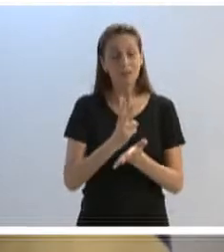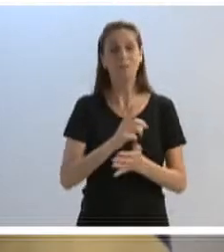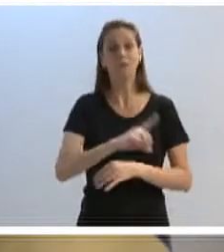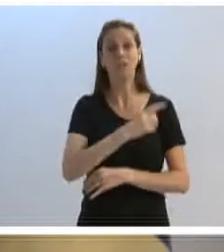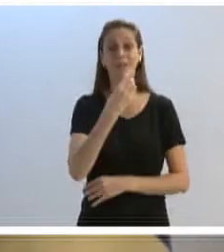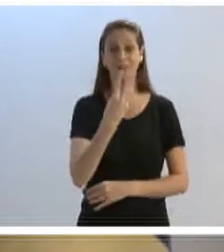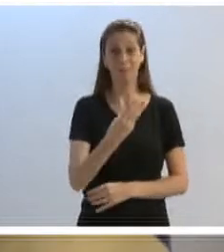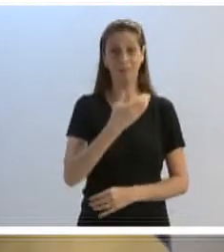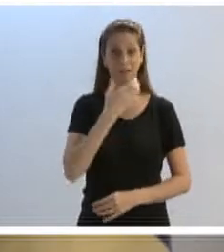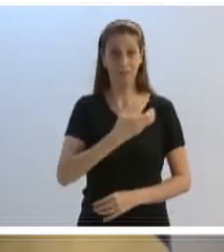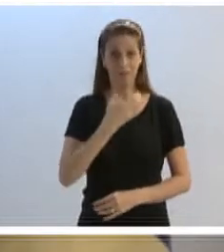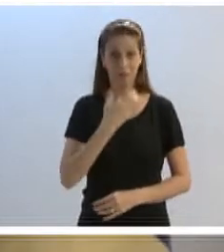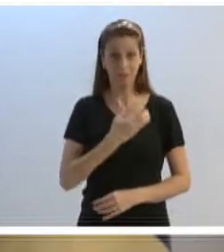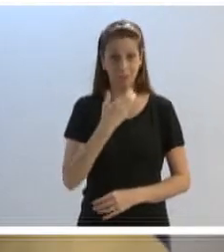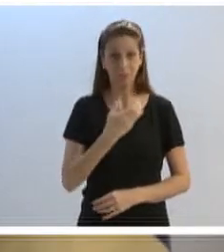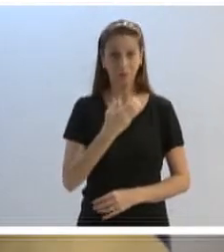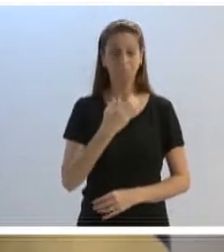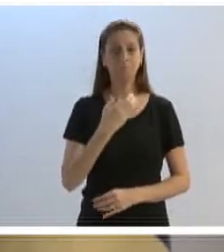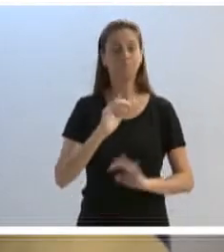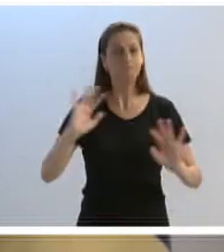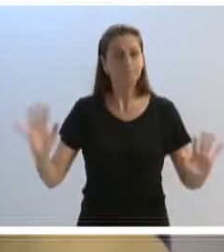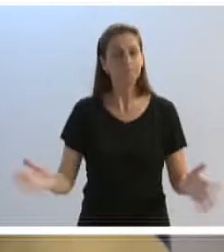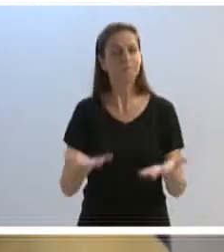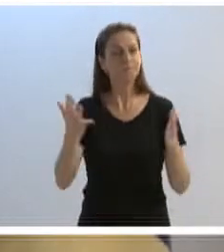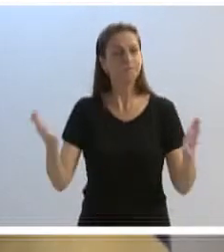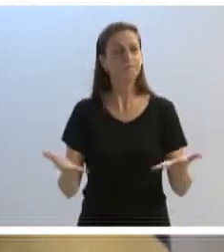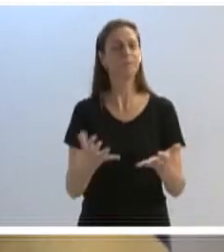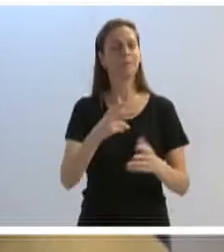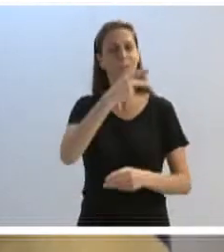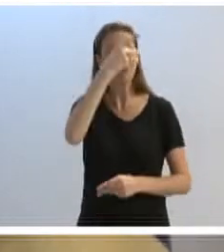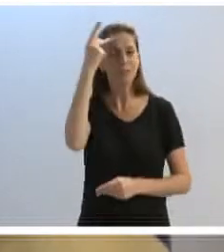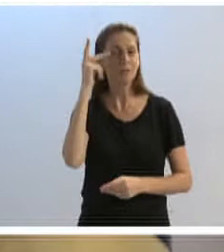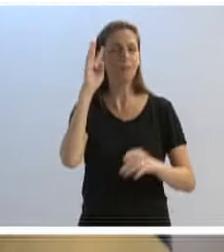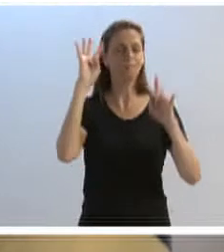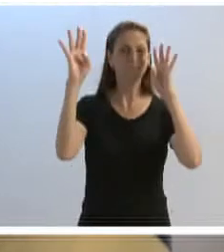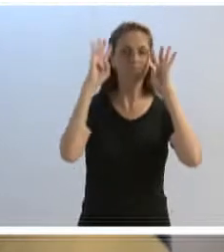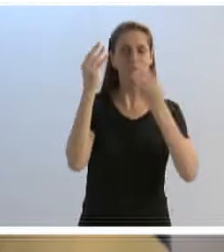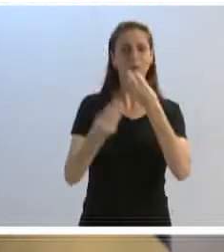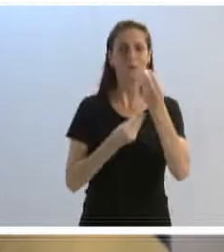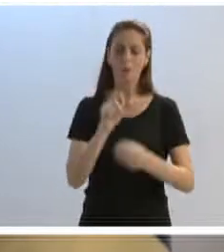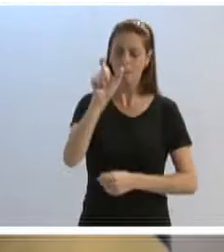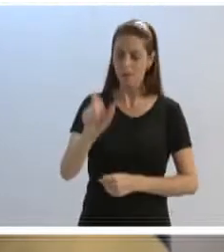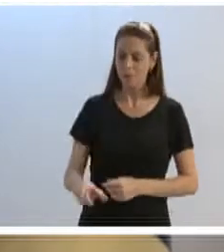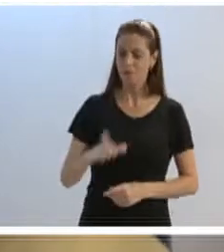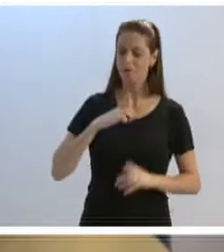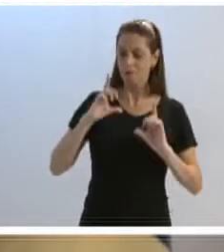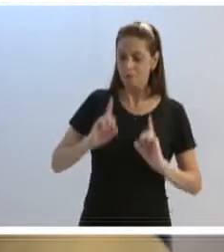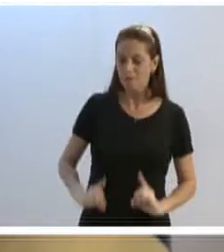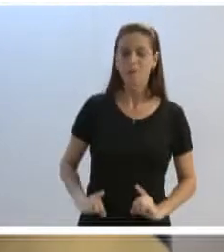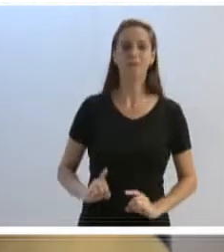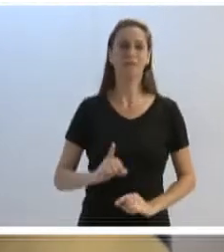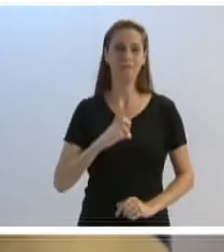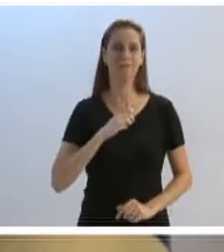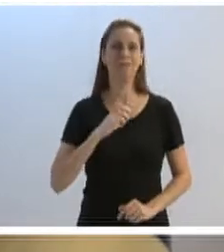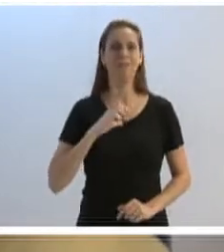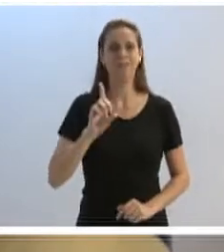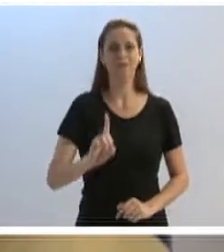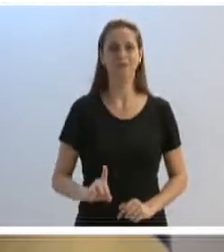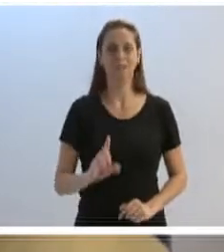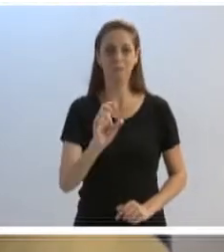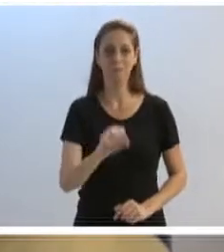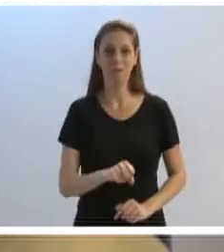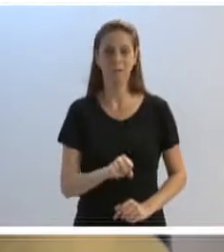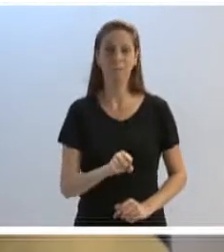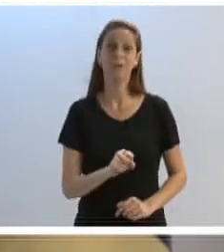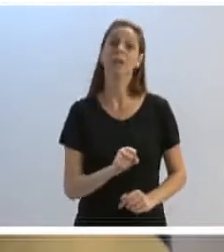de dezembro, é estimulada a reflexão sobre os direitos da pessoa com deficiência, tanto na instância nacional como